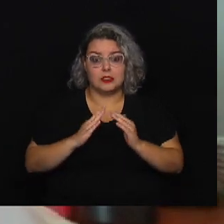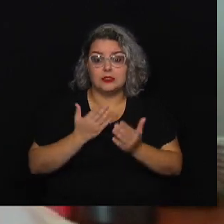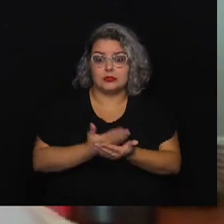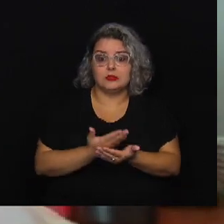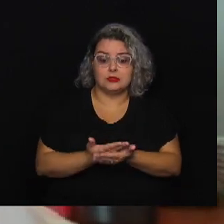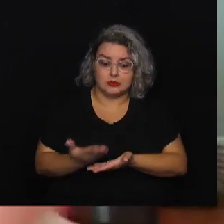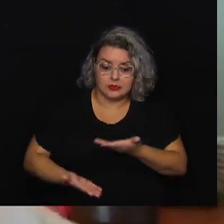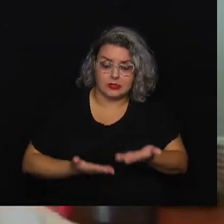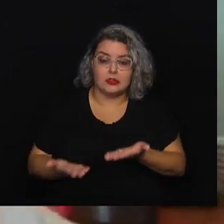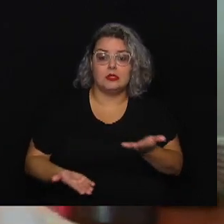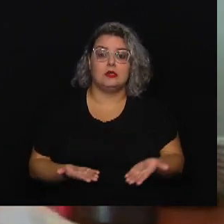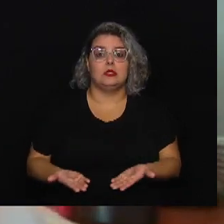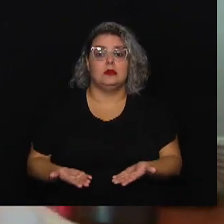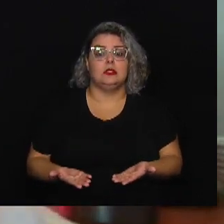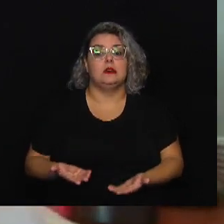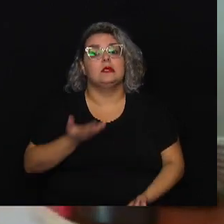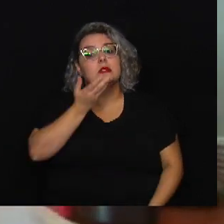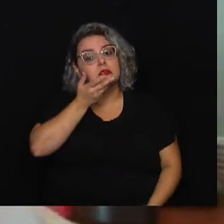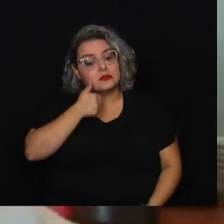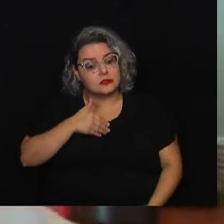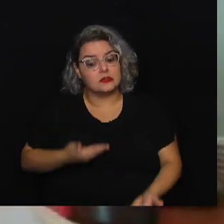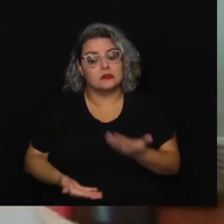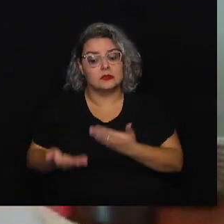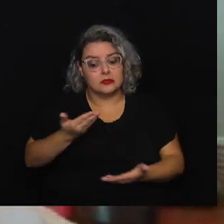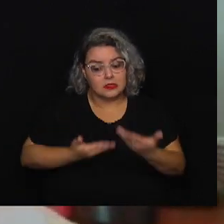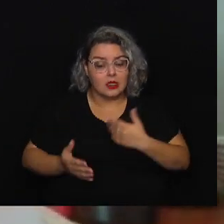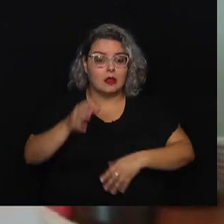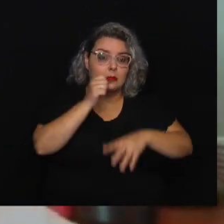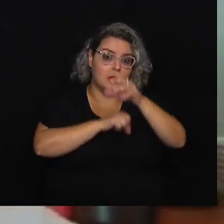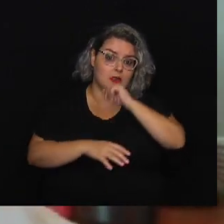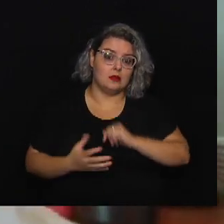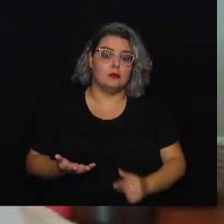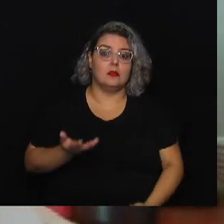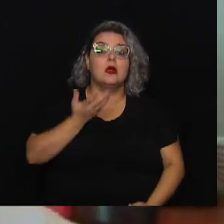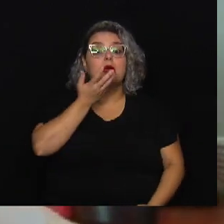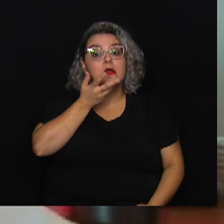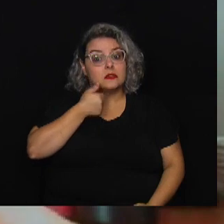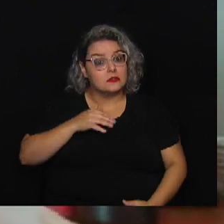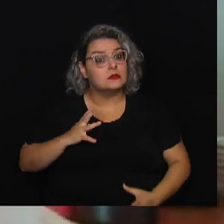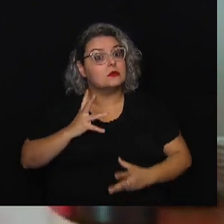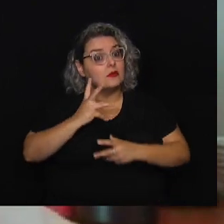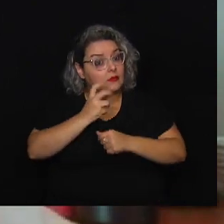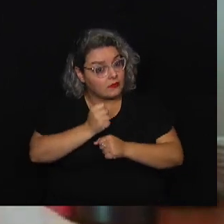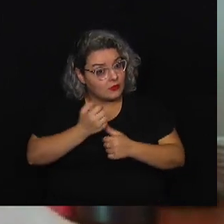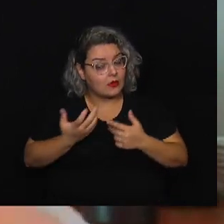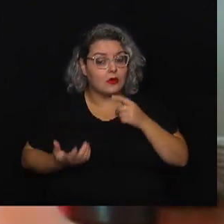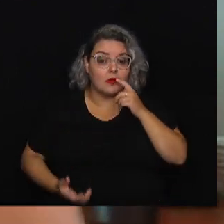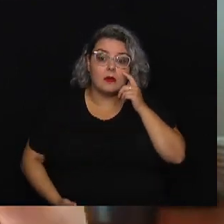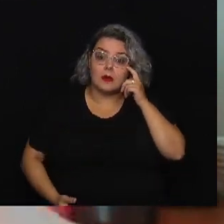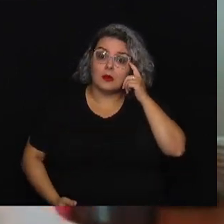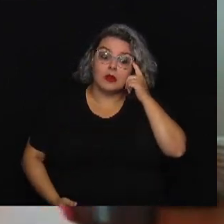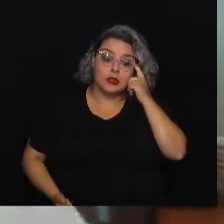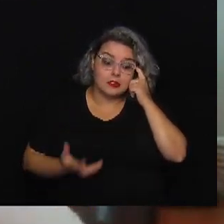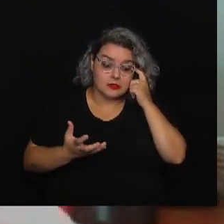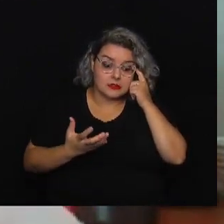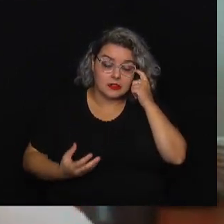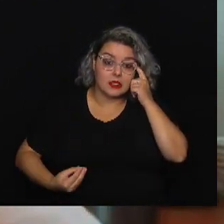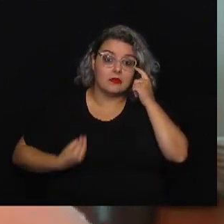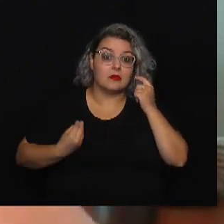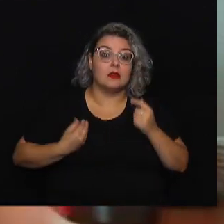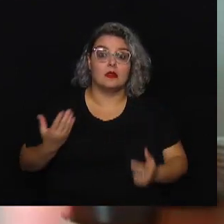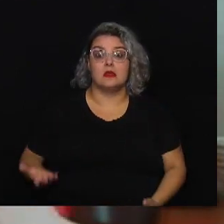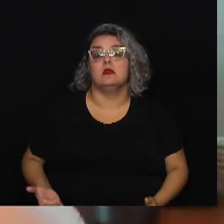crianças vão ter que se haver com isso. Não são todas, né? As crianças são fortes, as crianças têm sede de viver, elas vão para a escola, elas querem